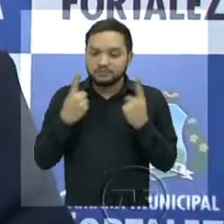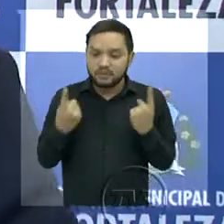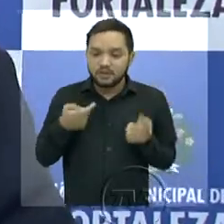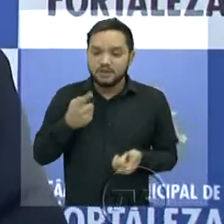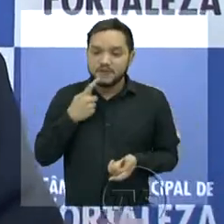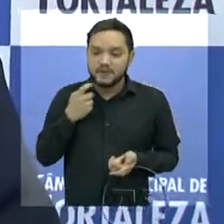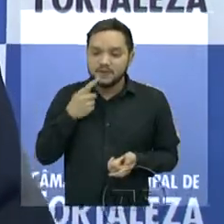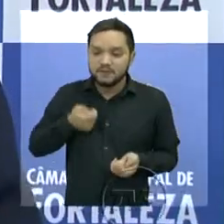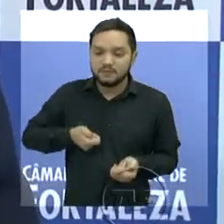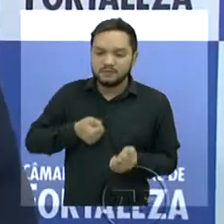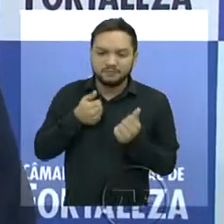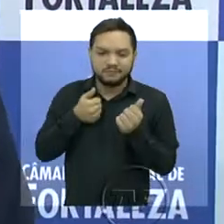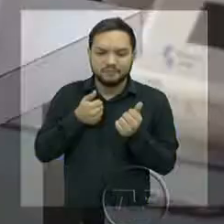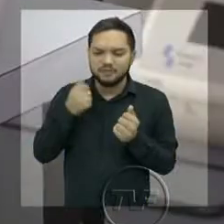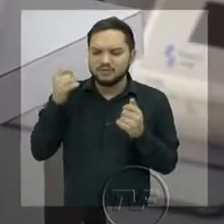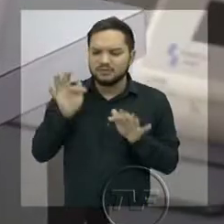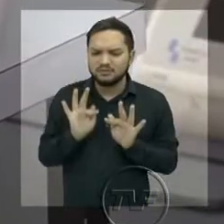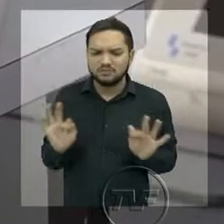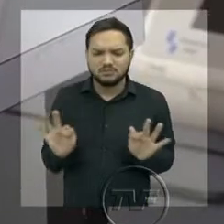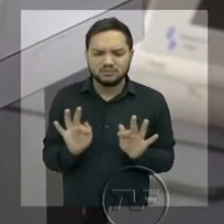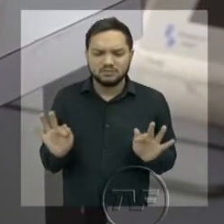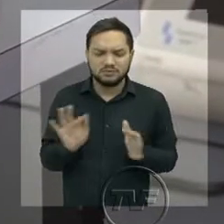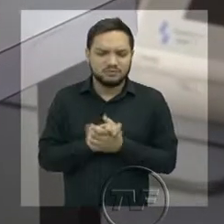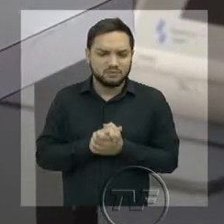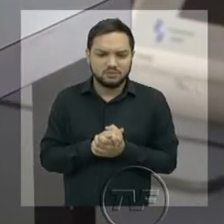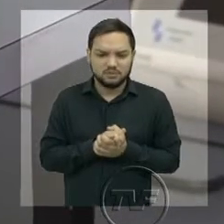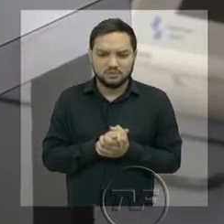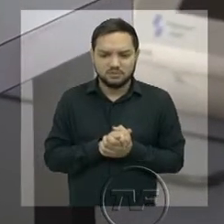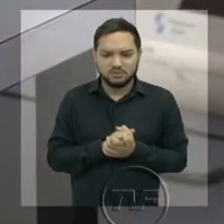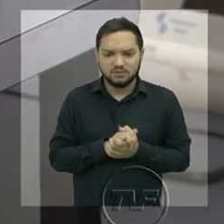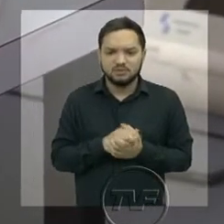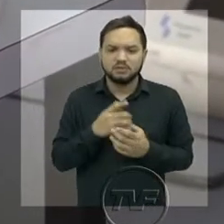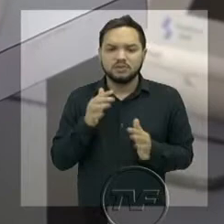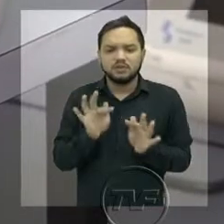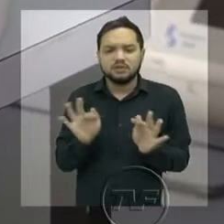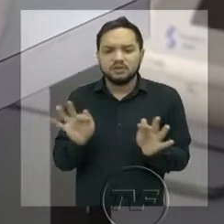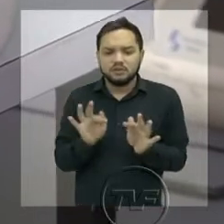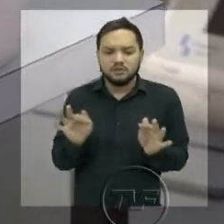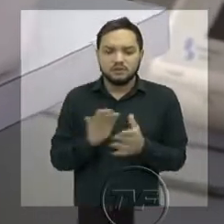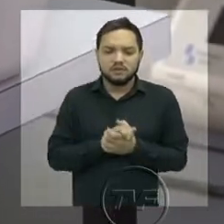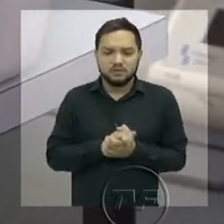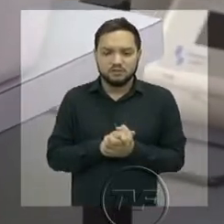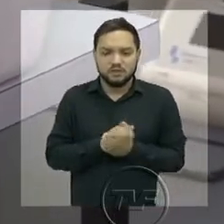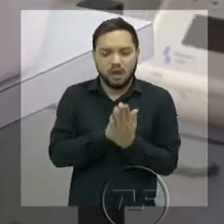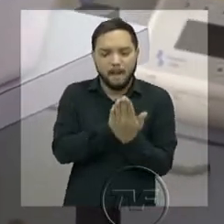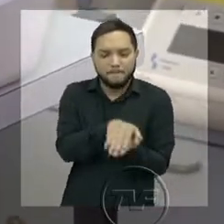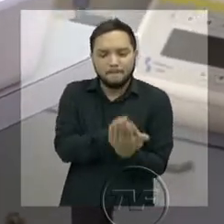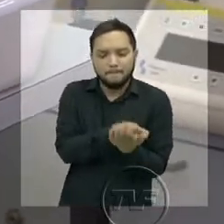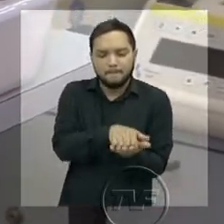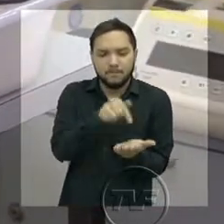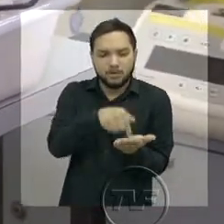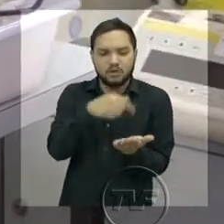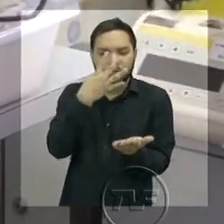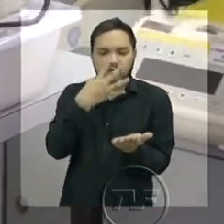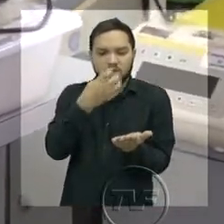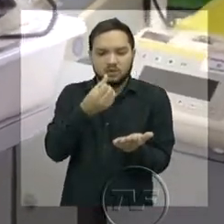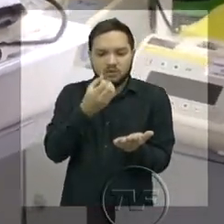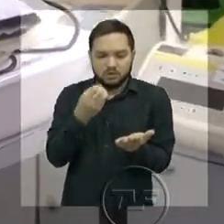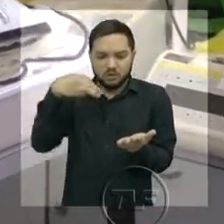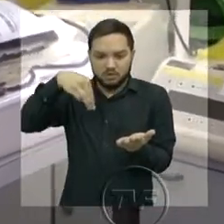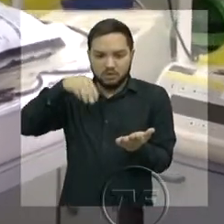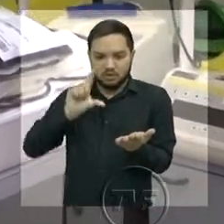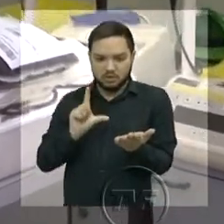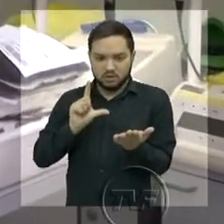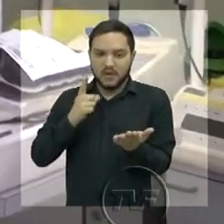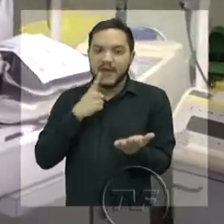sangue é a coisa mais simples do mundo. Uma doação simples, normal, é exatamente numa bolsa como essa aqui, ó, 460